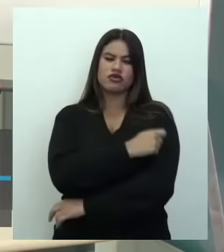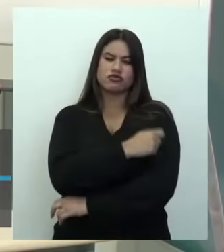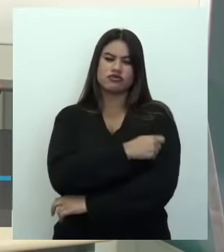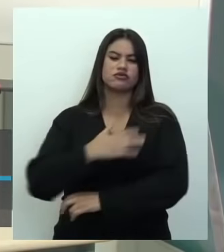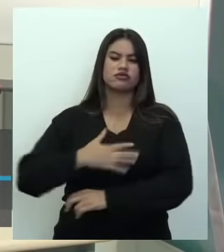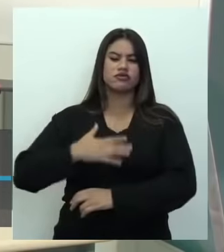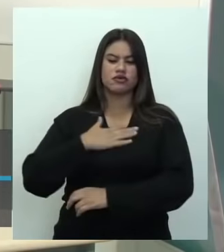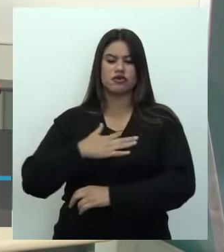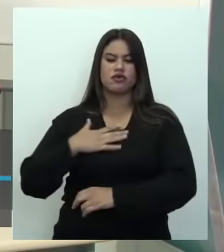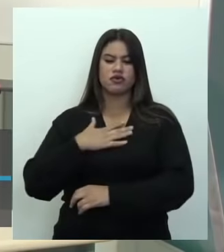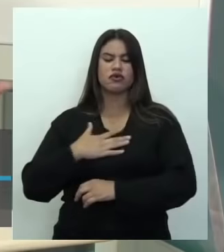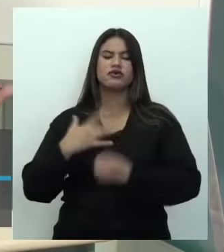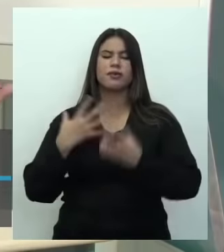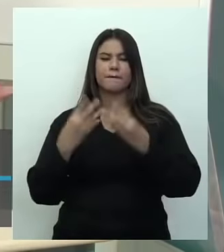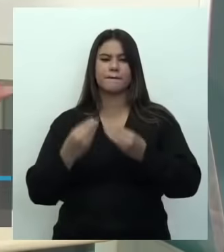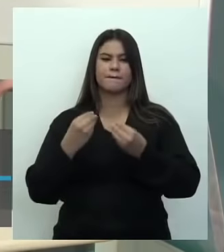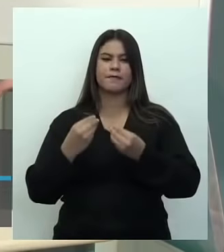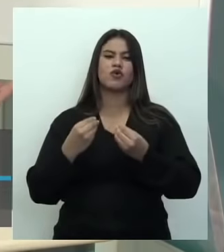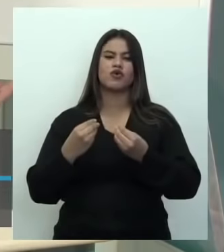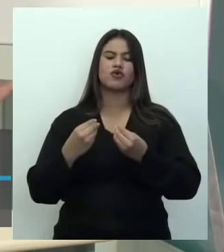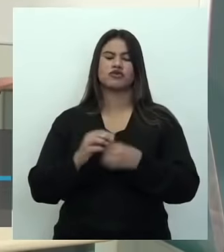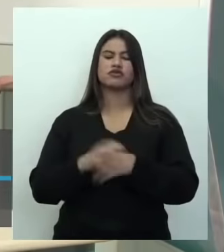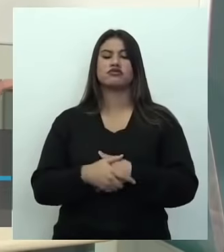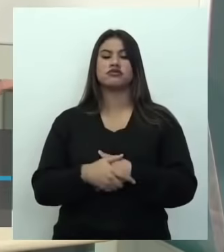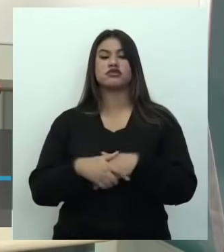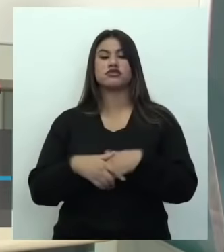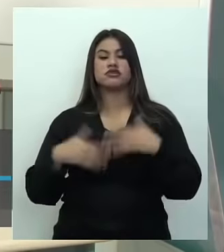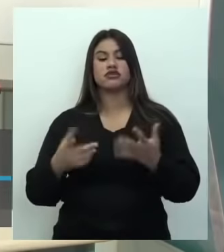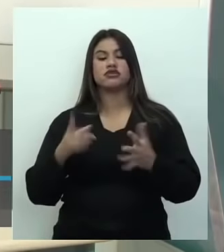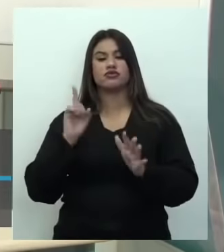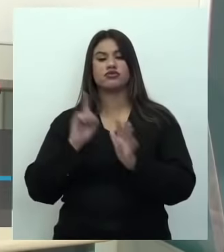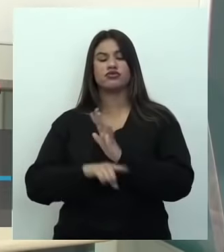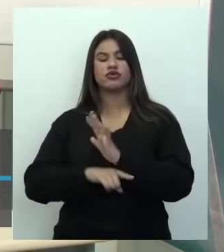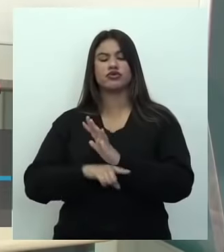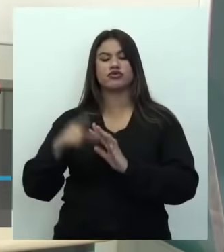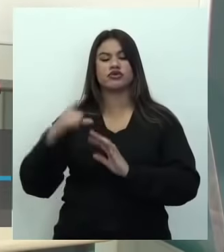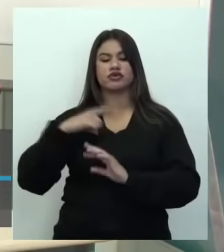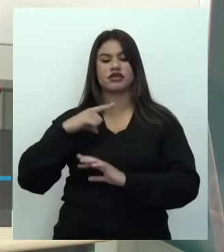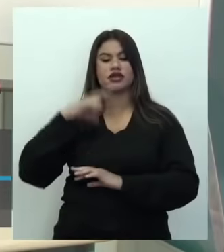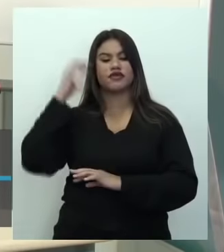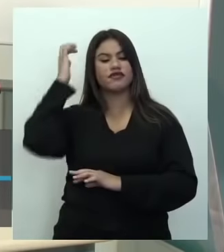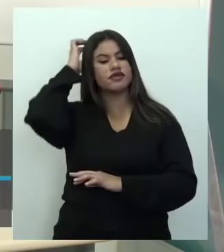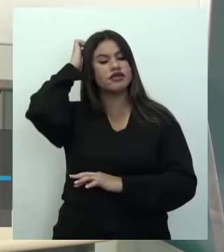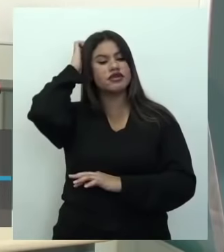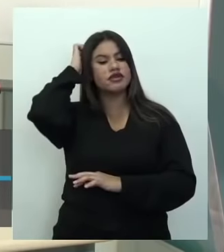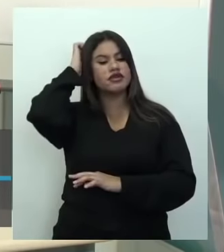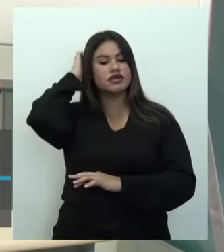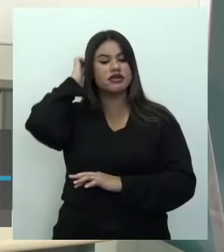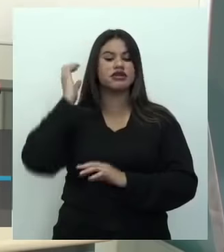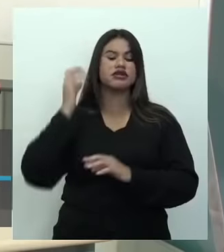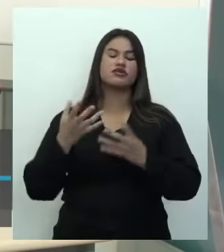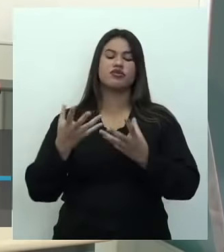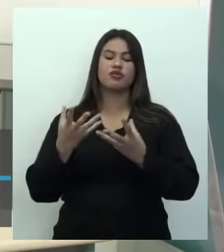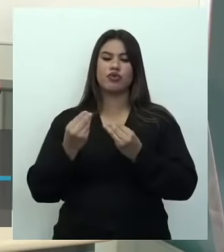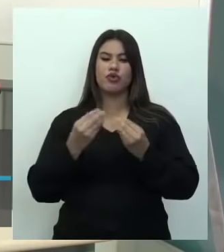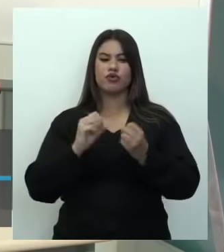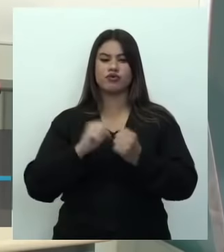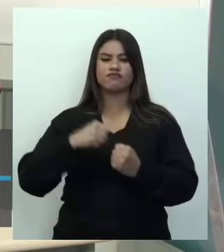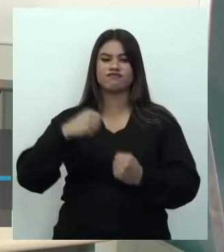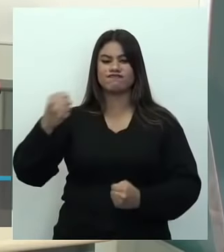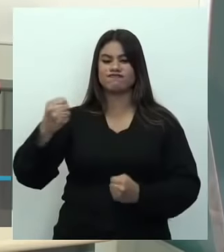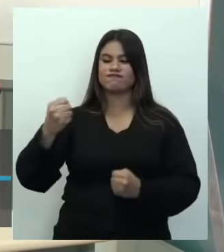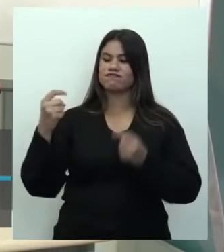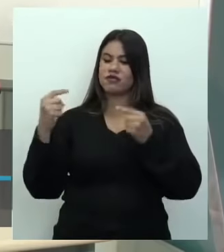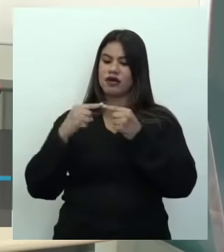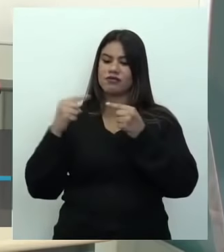desse recurso. Inclusive, nós fizemos um questionamento em uma aula referente a mapa e apareceu muito que os alunos utilizam mapa